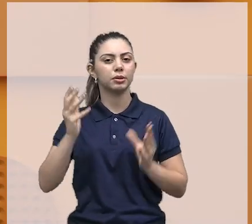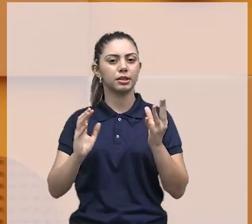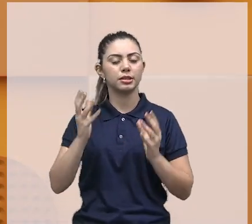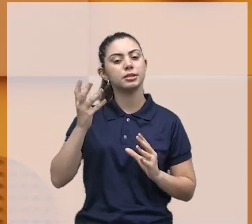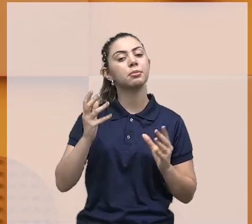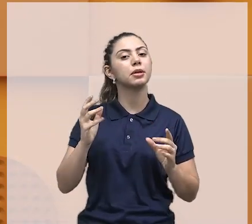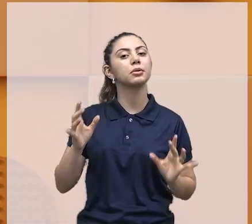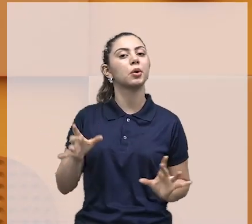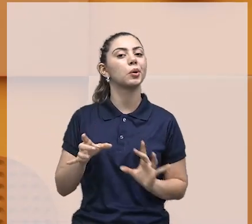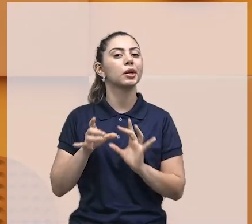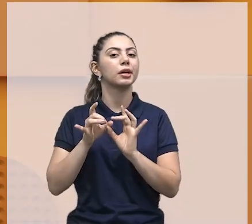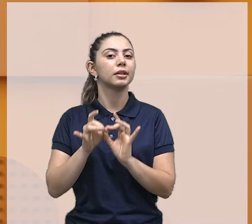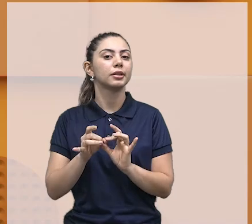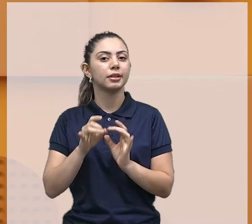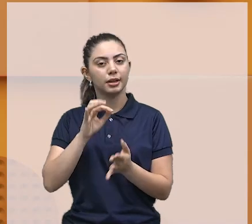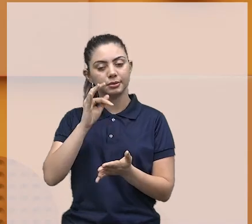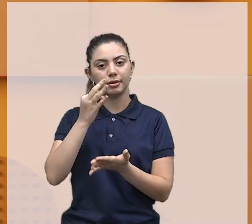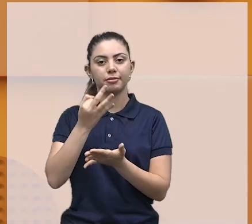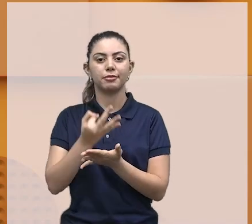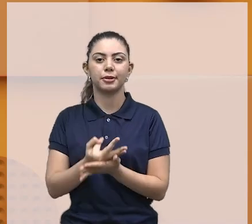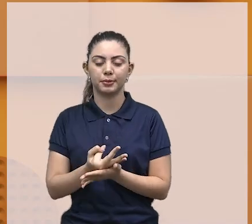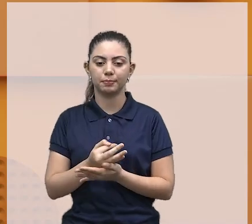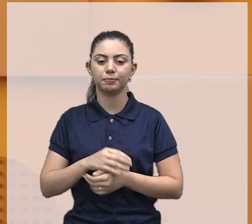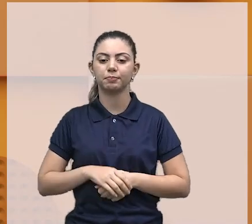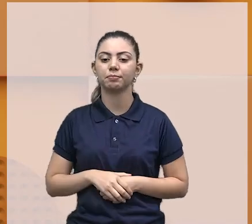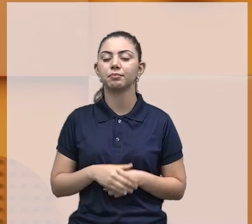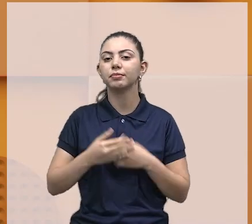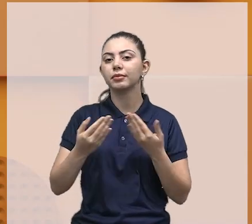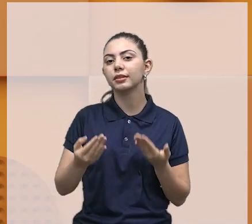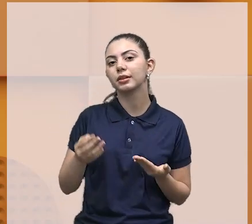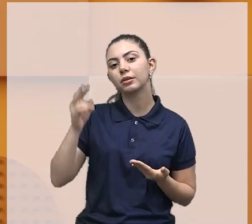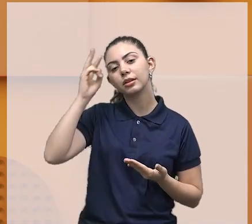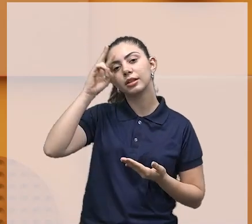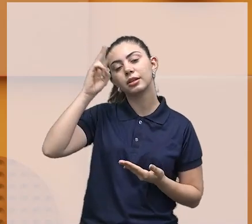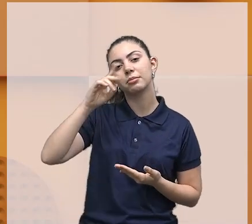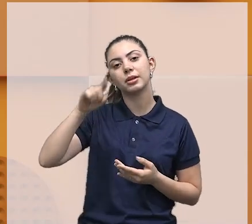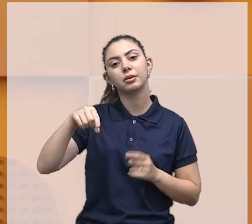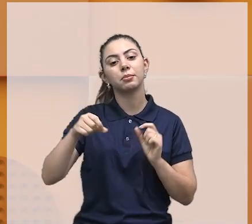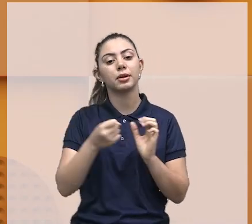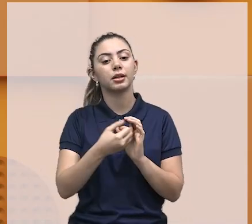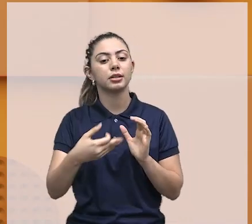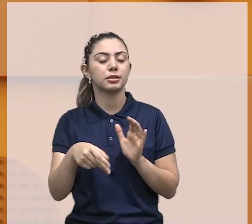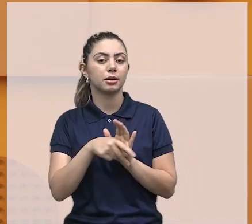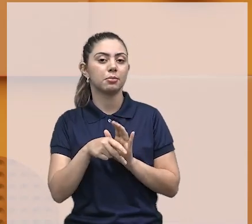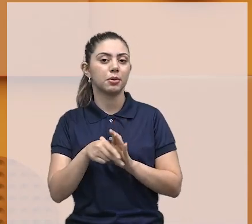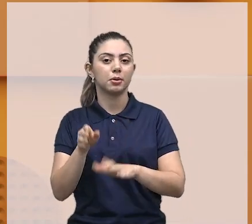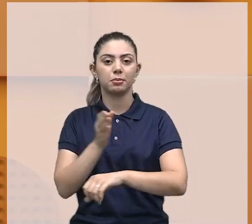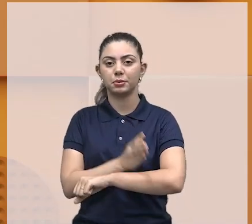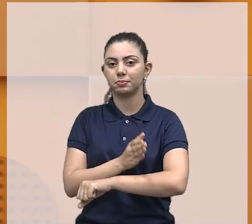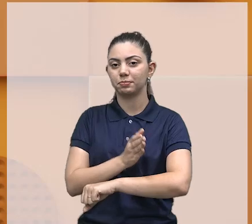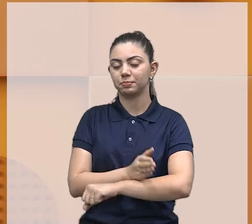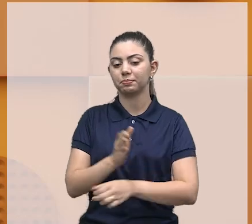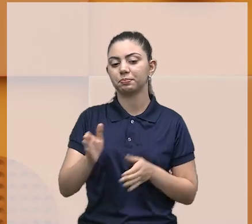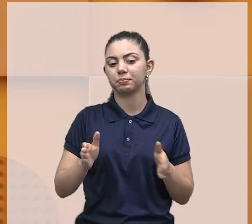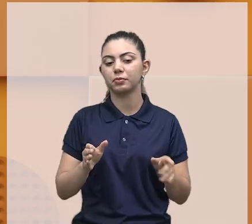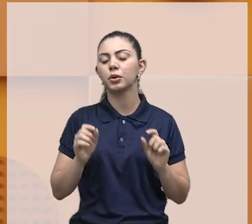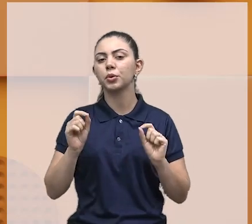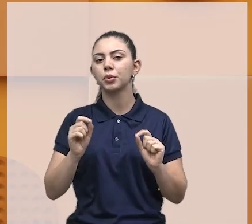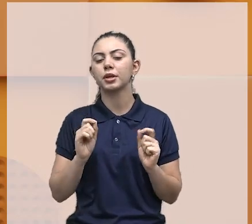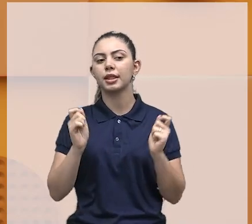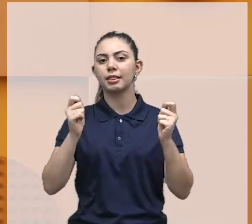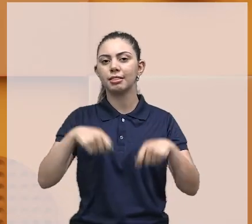ligados o quê? A fé. Por isso que lembra também uma característica desse período da Idade Média, o poder